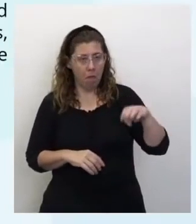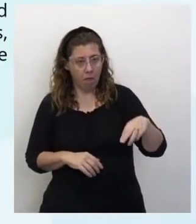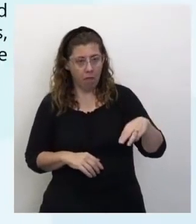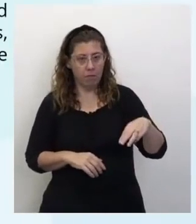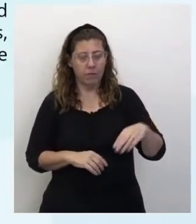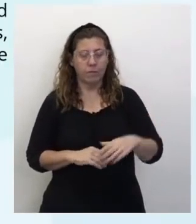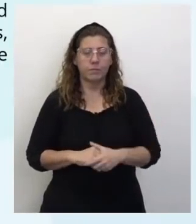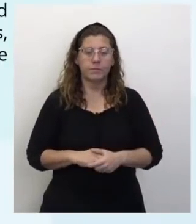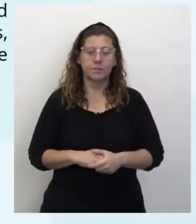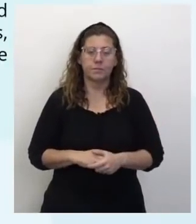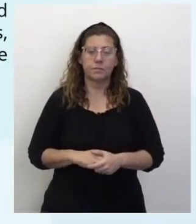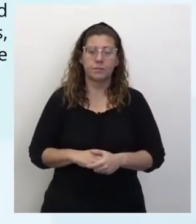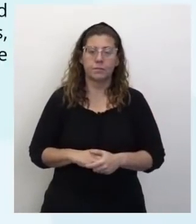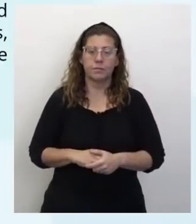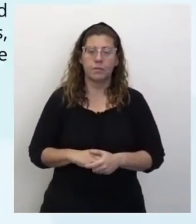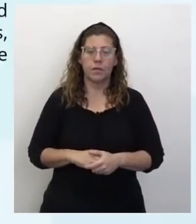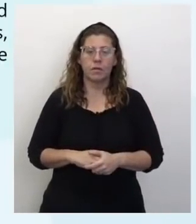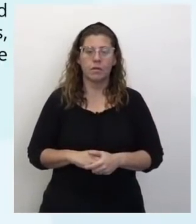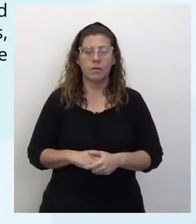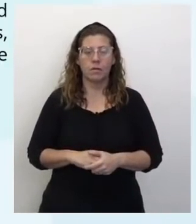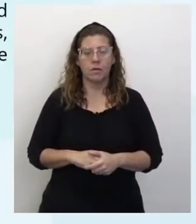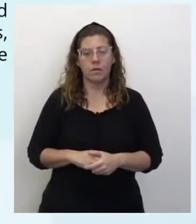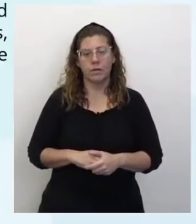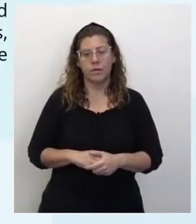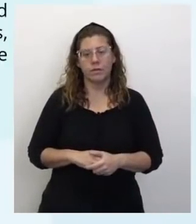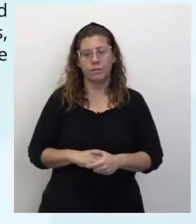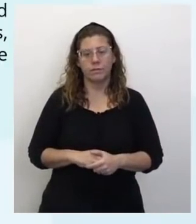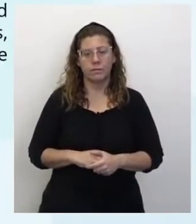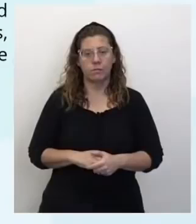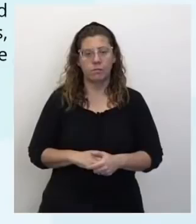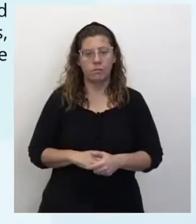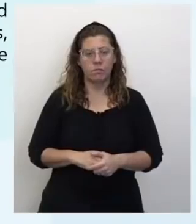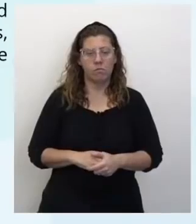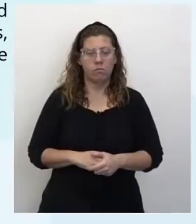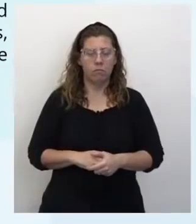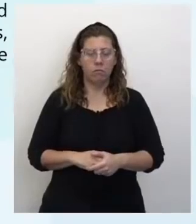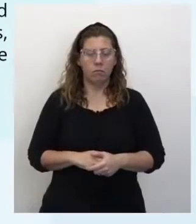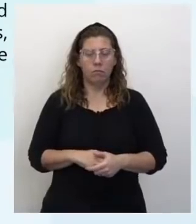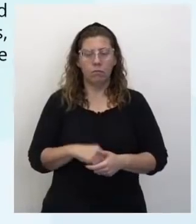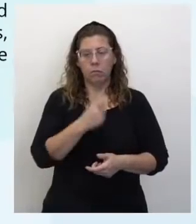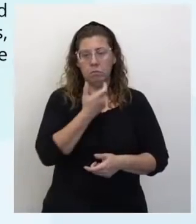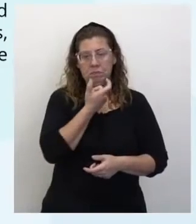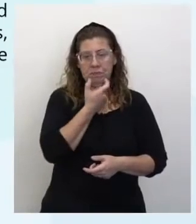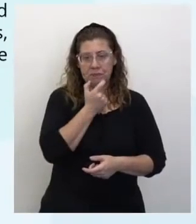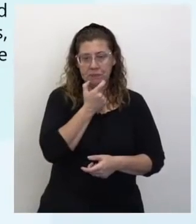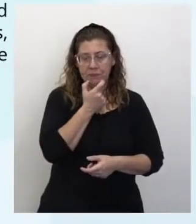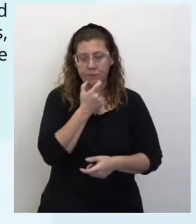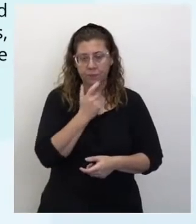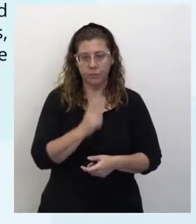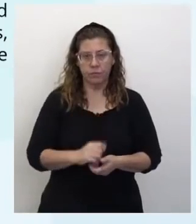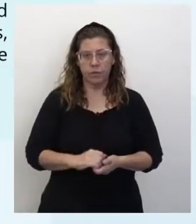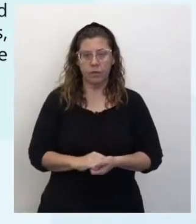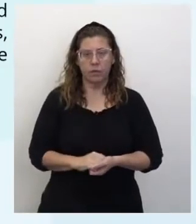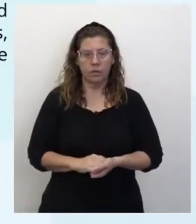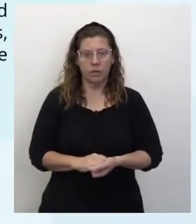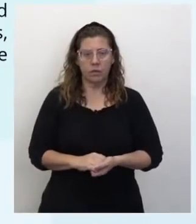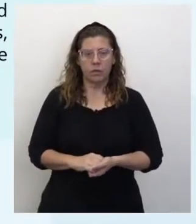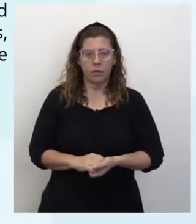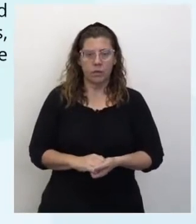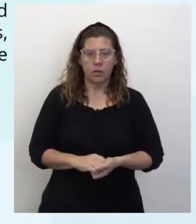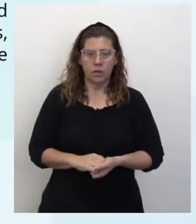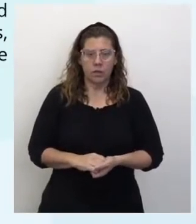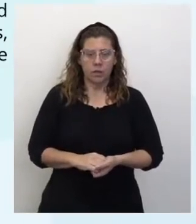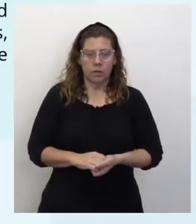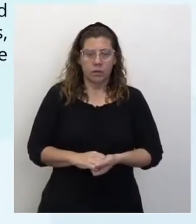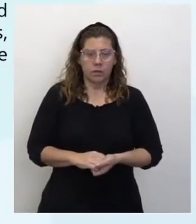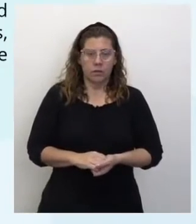né? Então, a meme, pronounced as meme, is an idea or style which spreads because of one person copies it